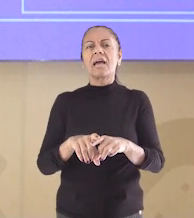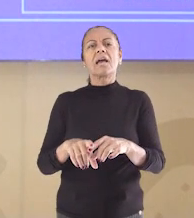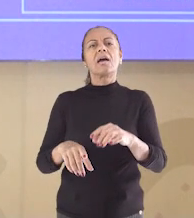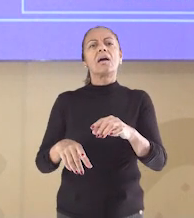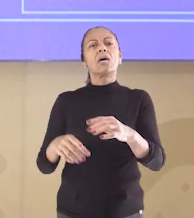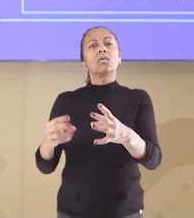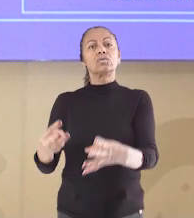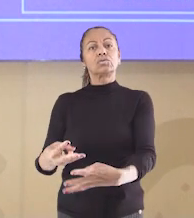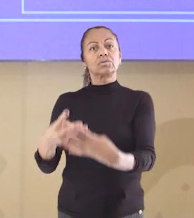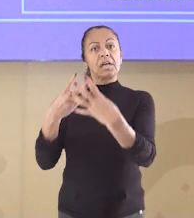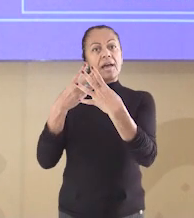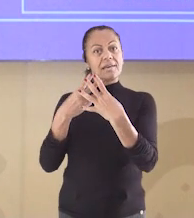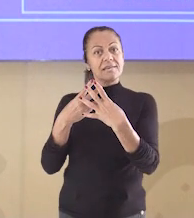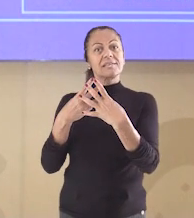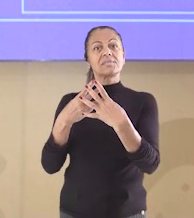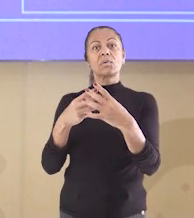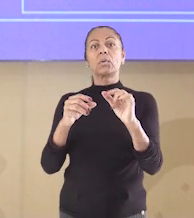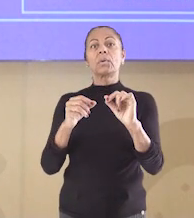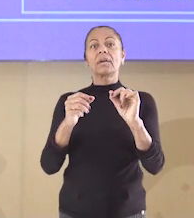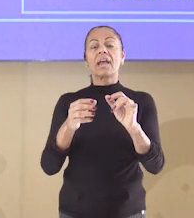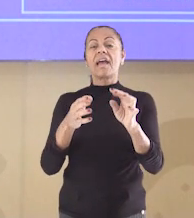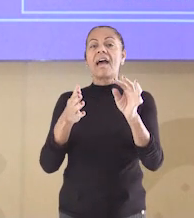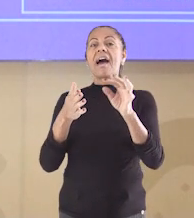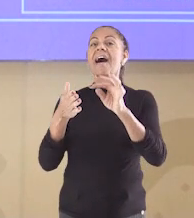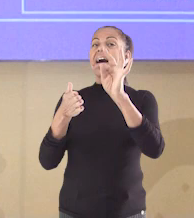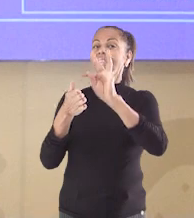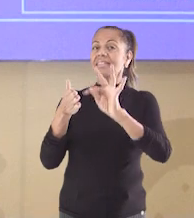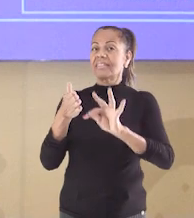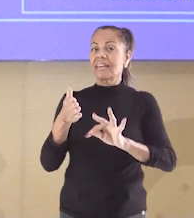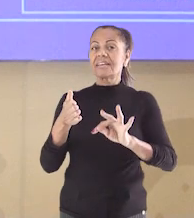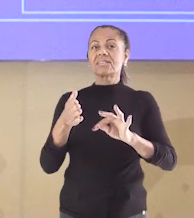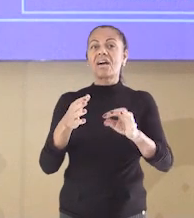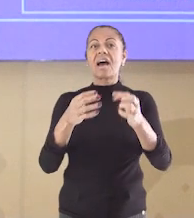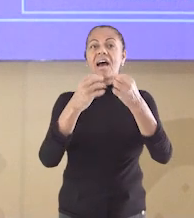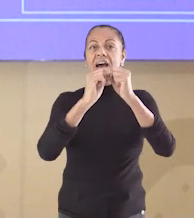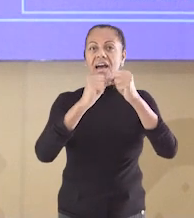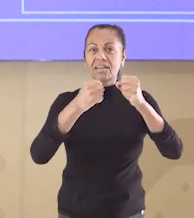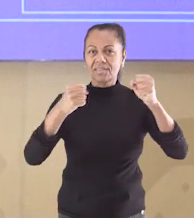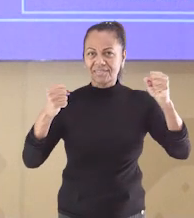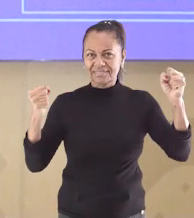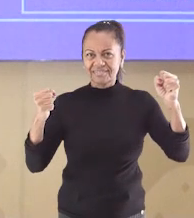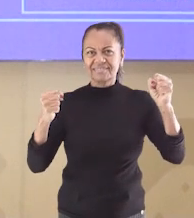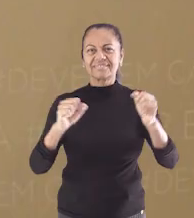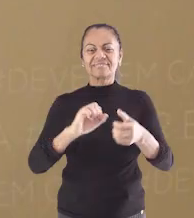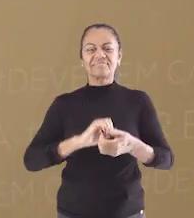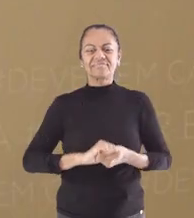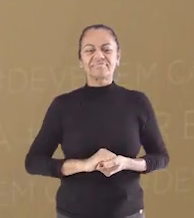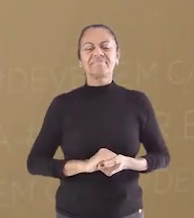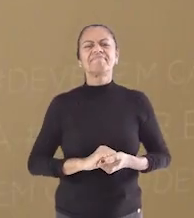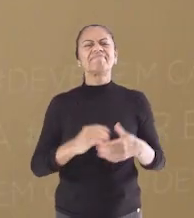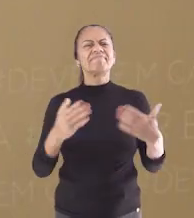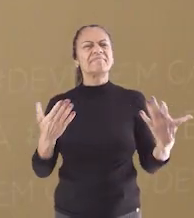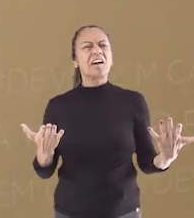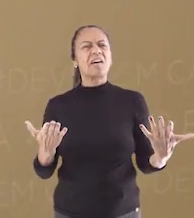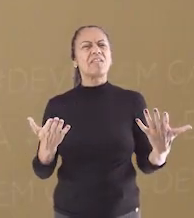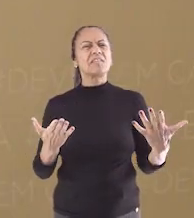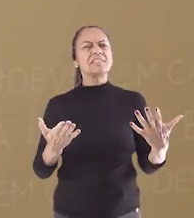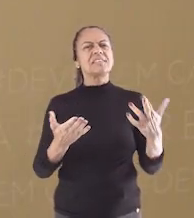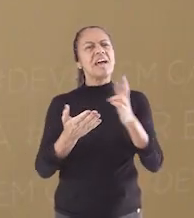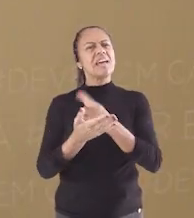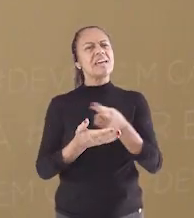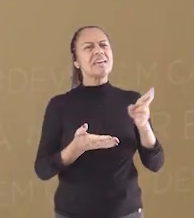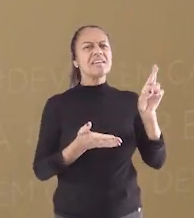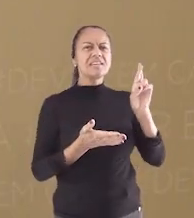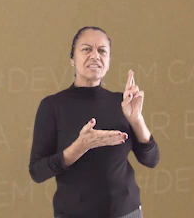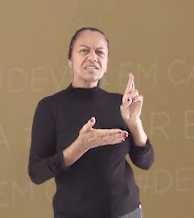O zoroatrismo, a Vesta, e o judaísmo, a Torá. Quando ouvimos citar